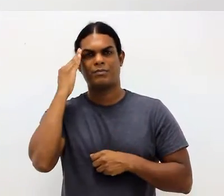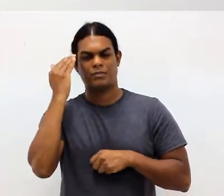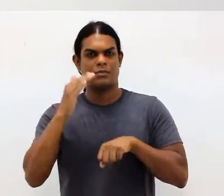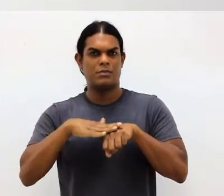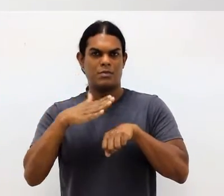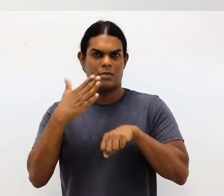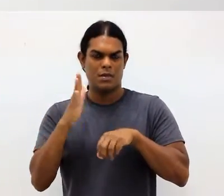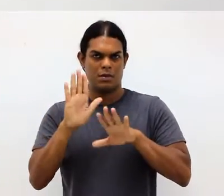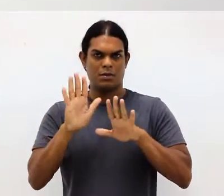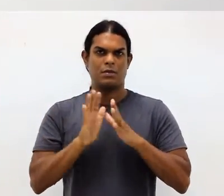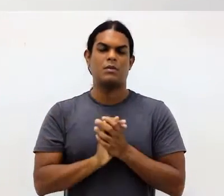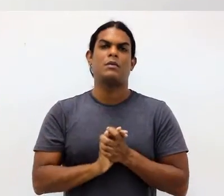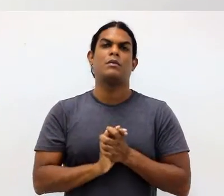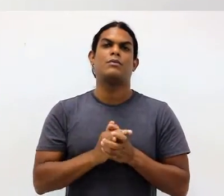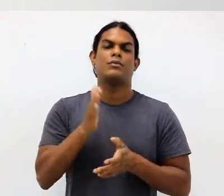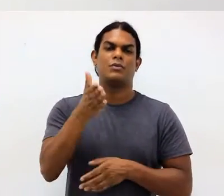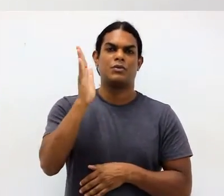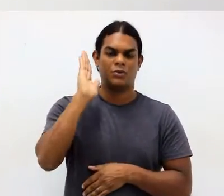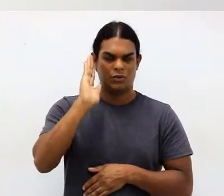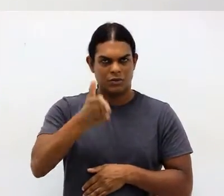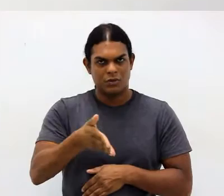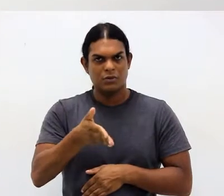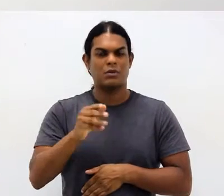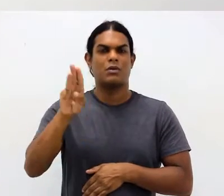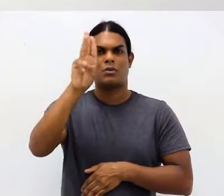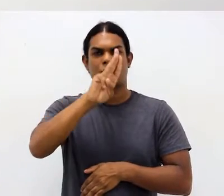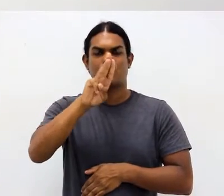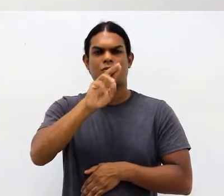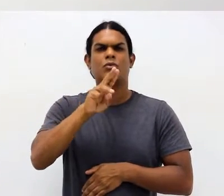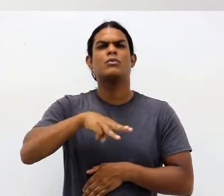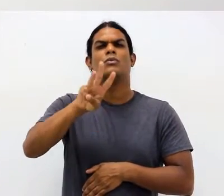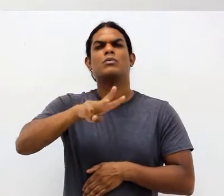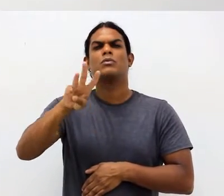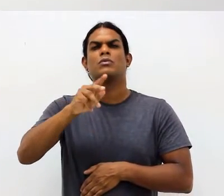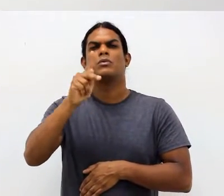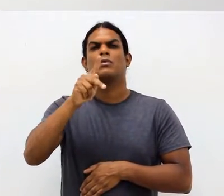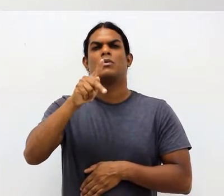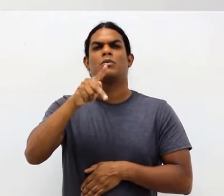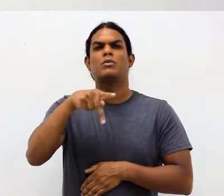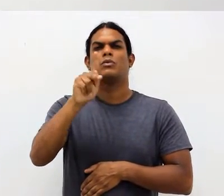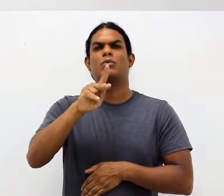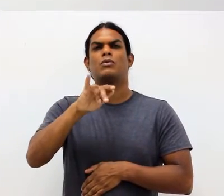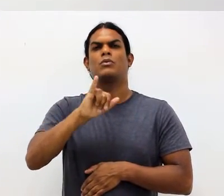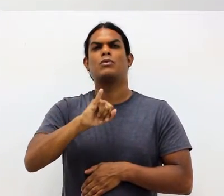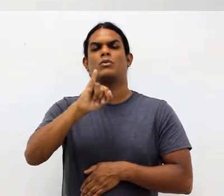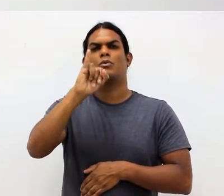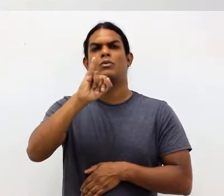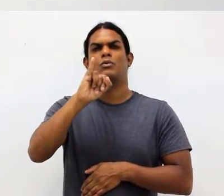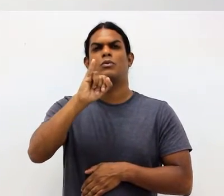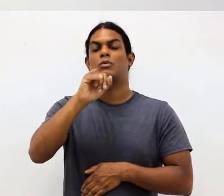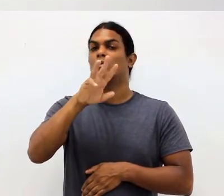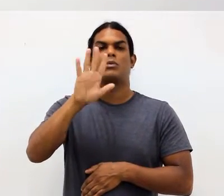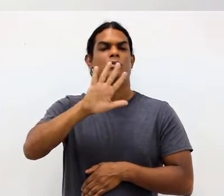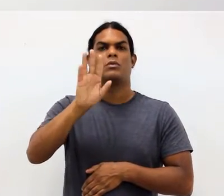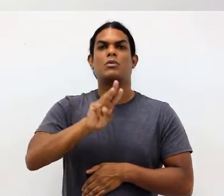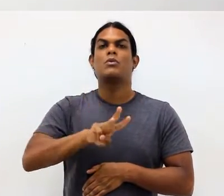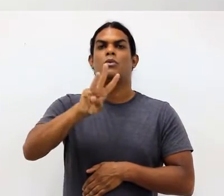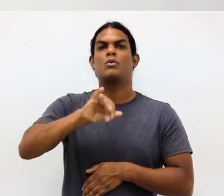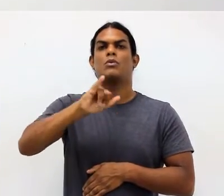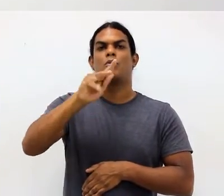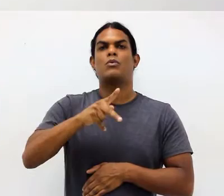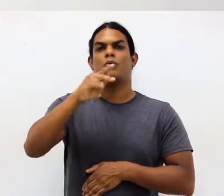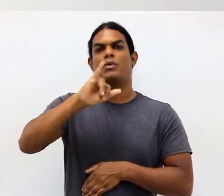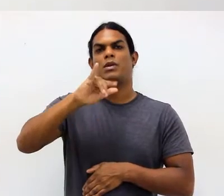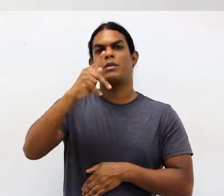gente possa pensar um pouquinho, você com certeza já acessou a Wikipédia, que é aquela enciclopédia online em que você encontra